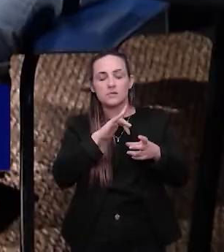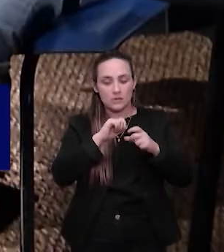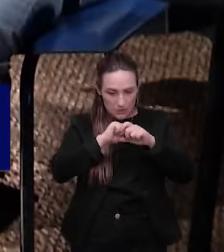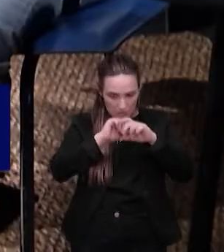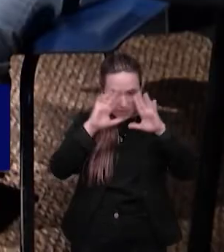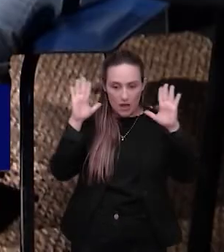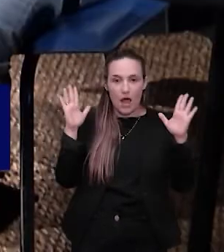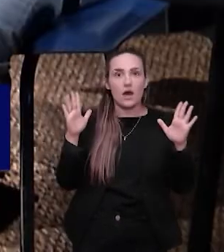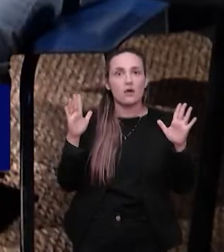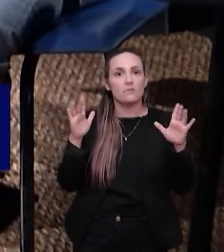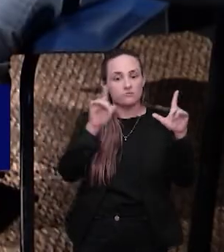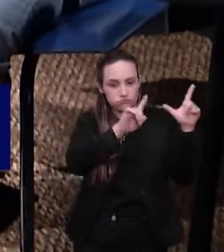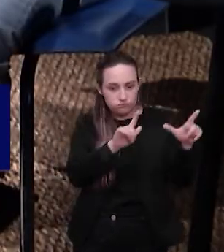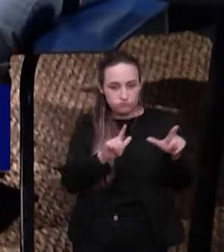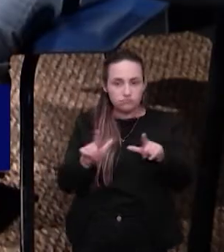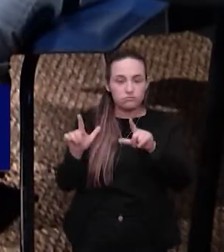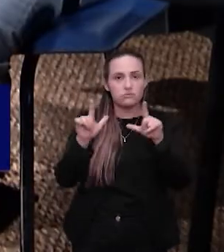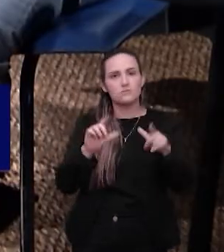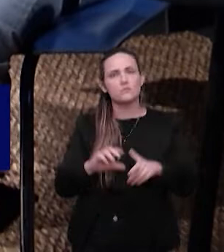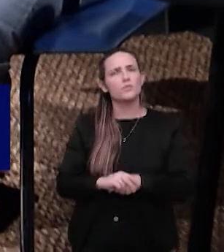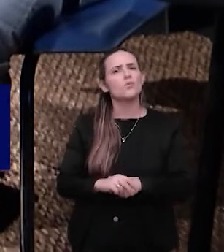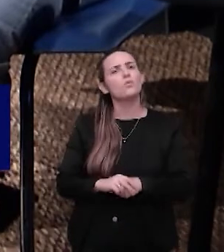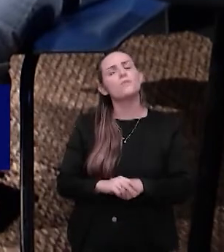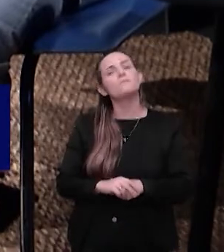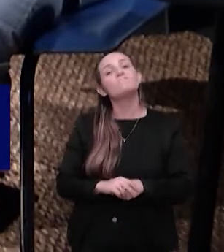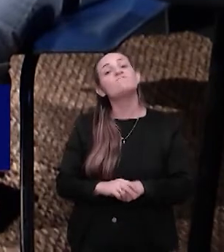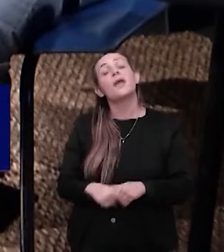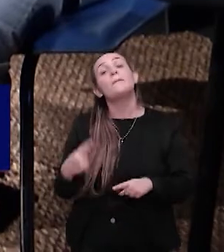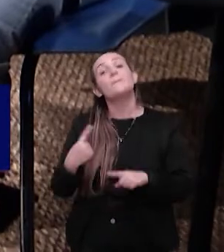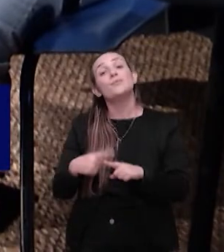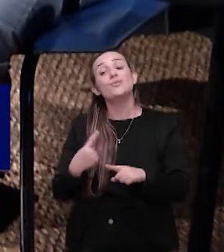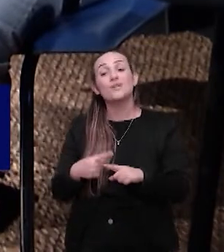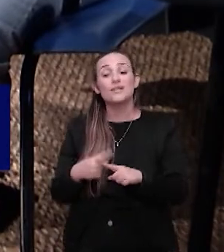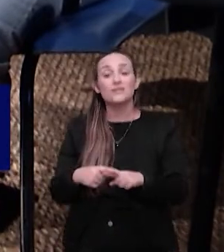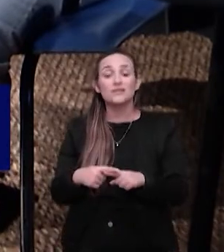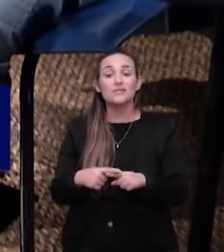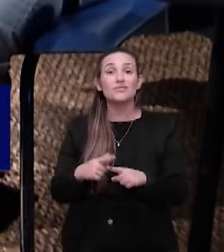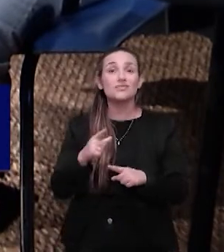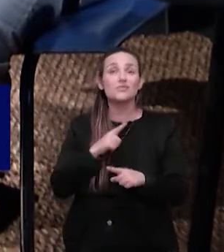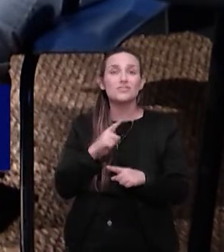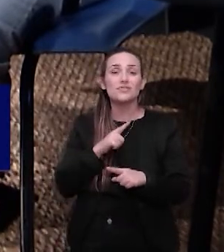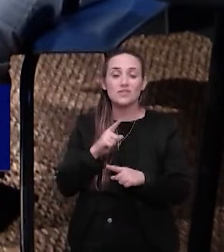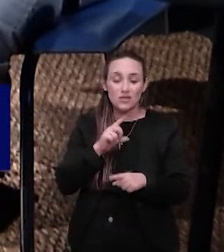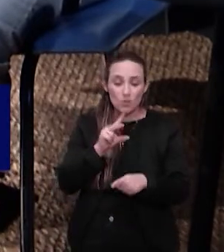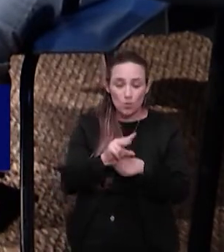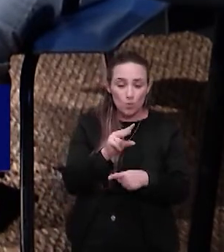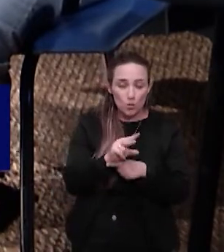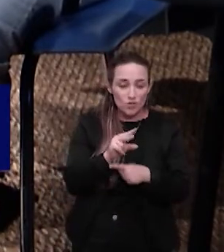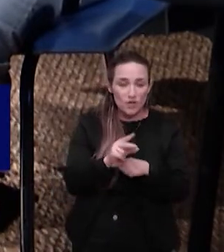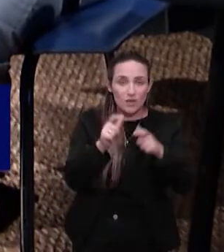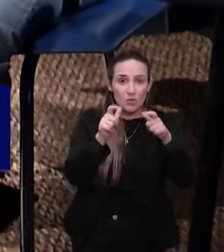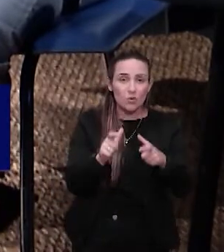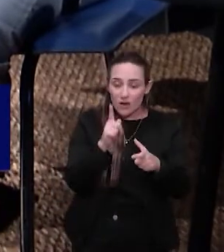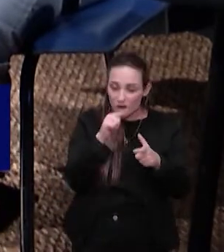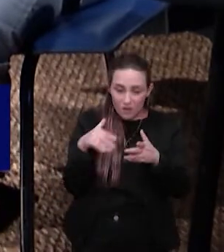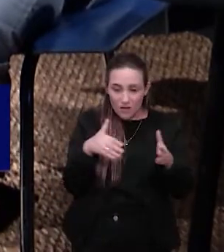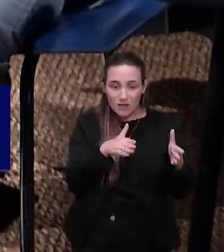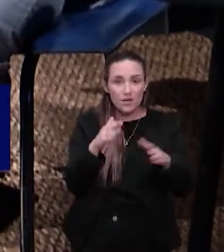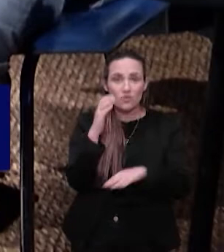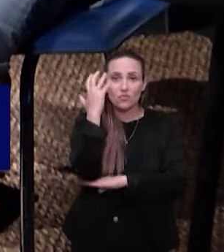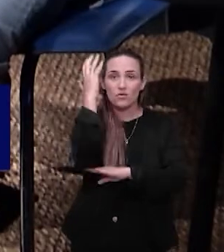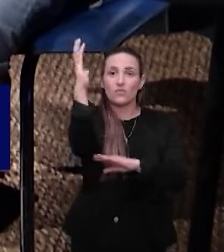conseguimos achar um ponto de equilíbrio difícil, mas... O que era? Só lembra qual que era a questão? Era o desenvolvimento da questão da preservação das áreas de proteção dos